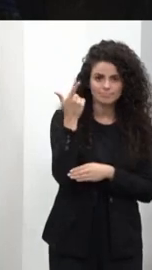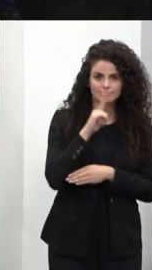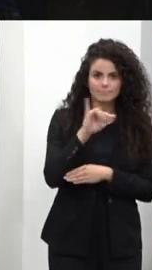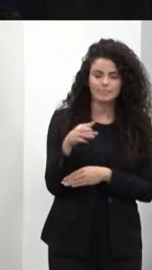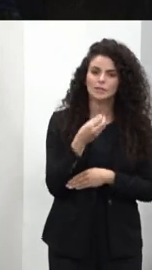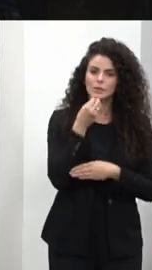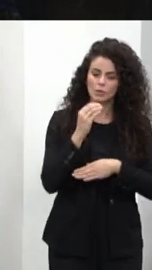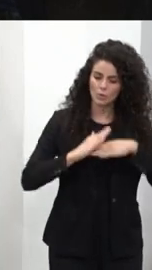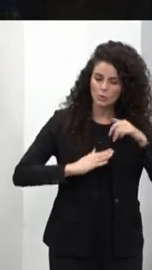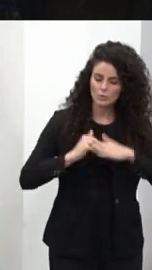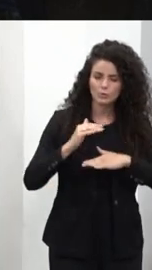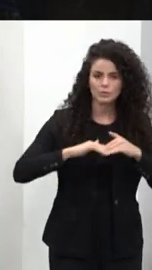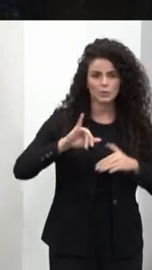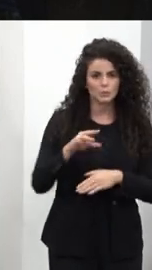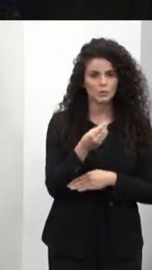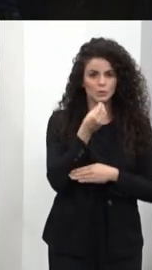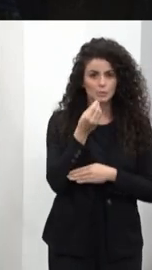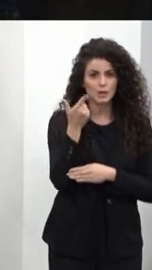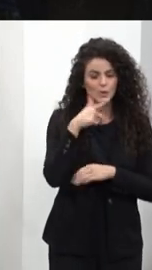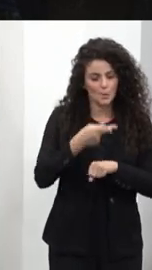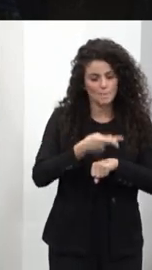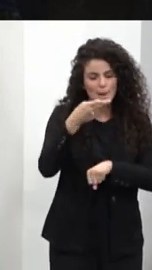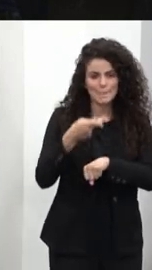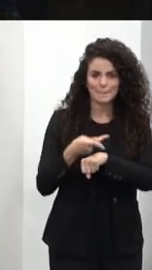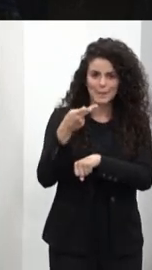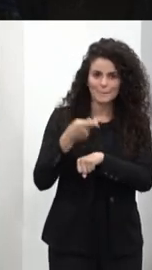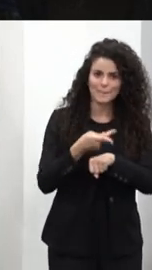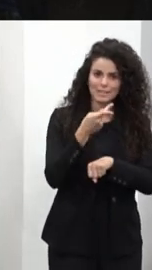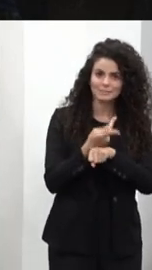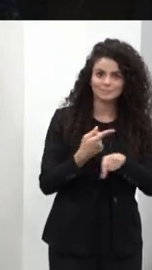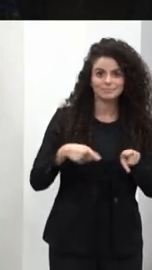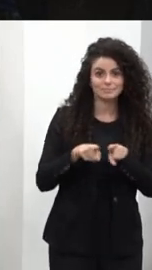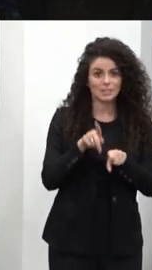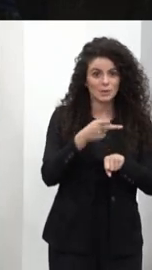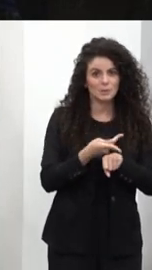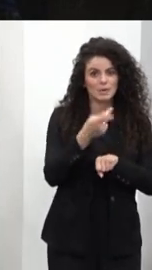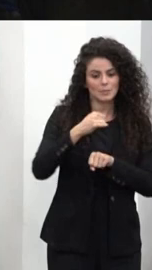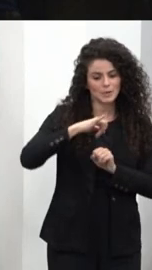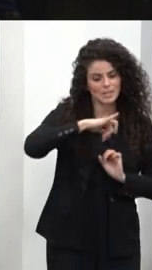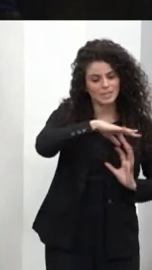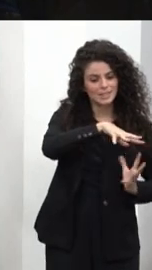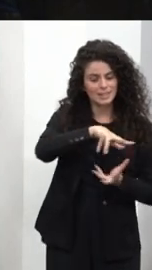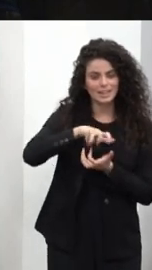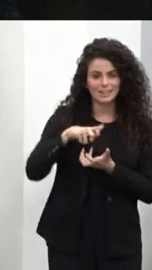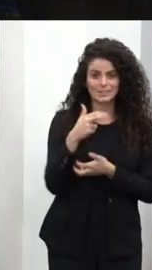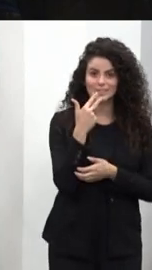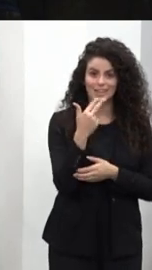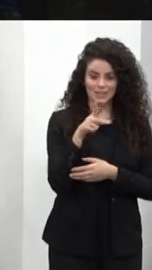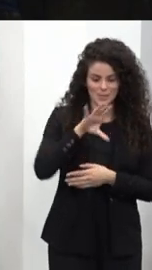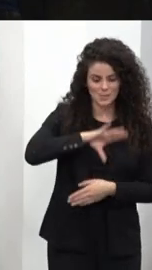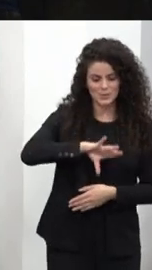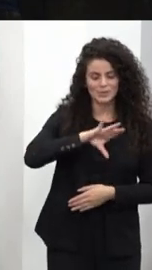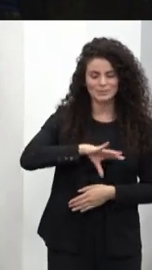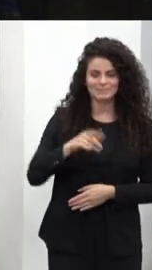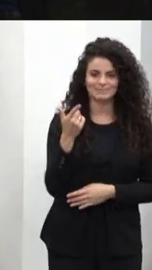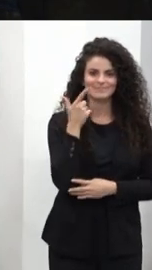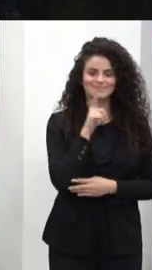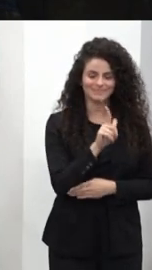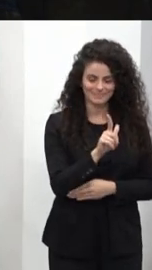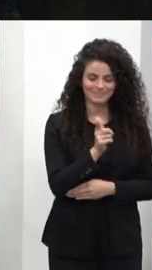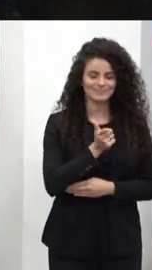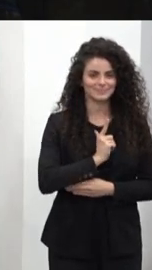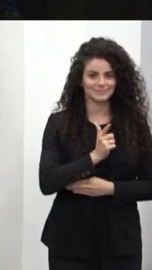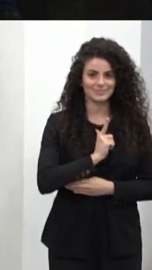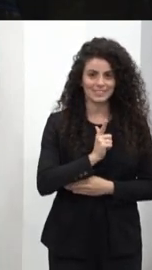possibilidades para que os prêmios se mantivessem um prêmio internacional maior da língua portuguesa foi mantido nós conseguimos